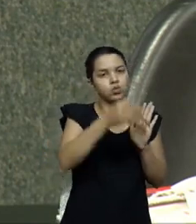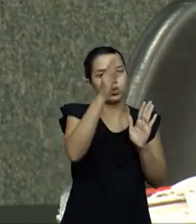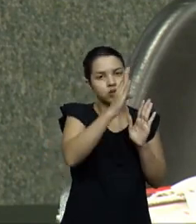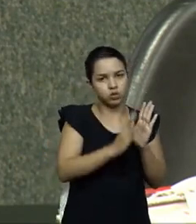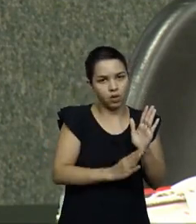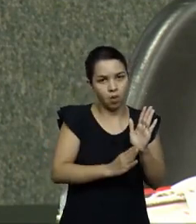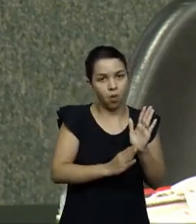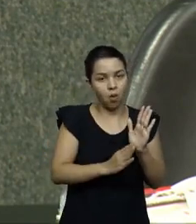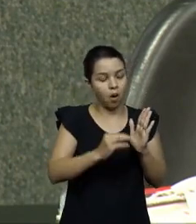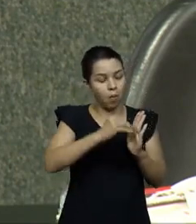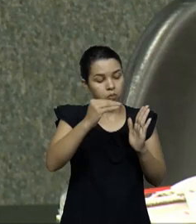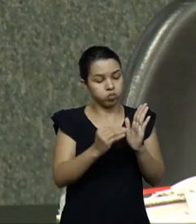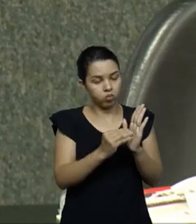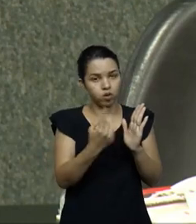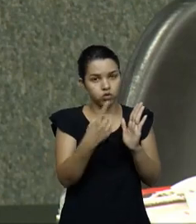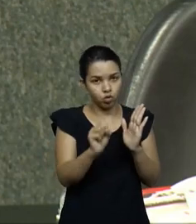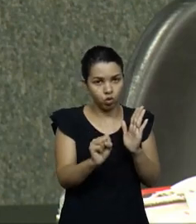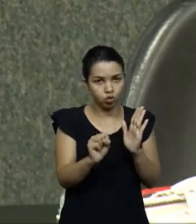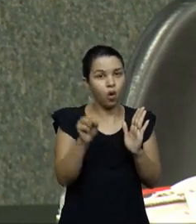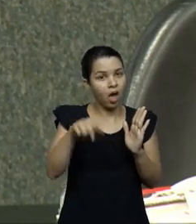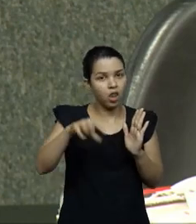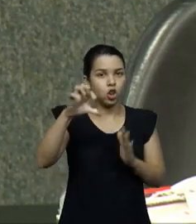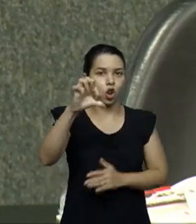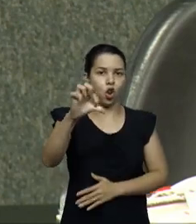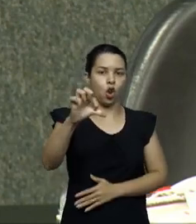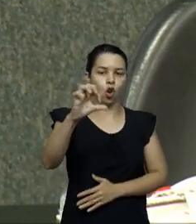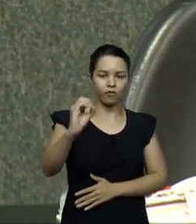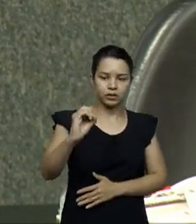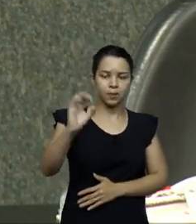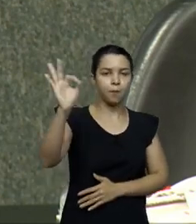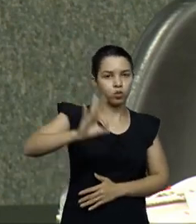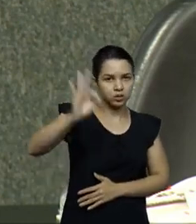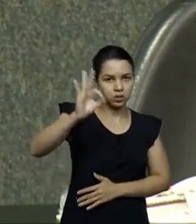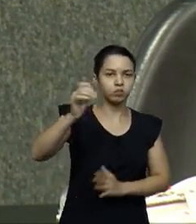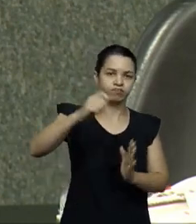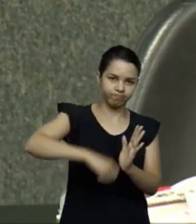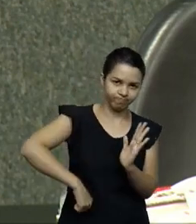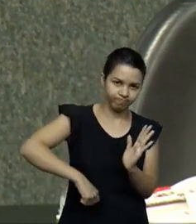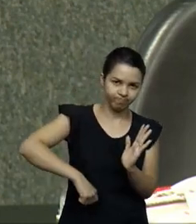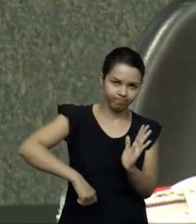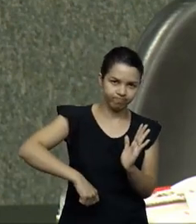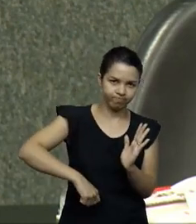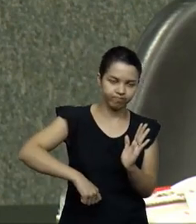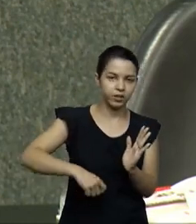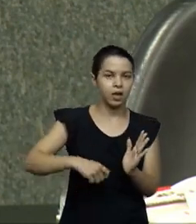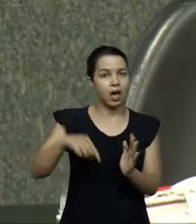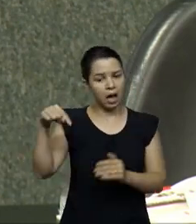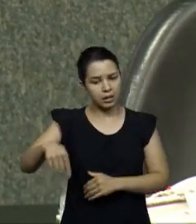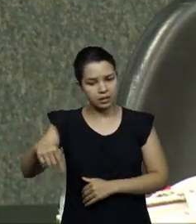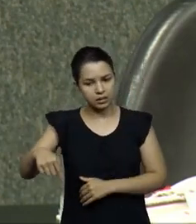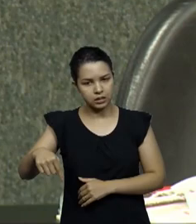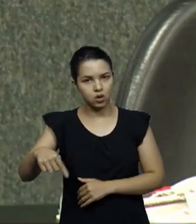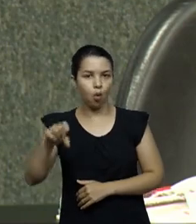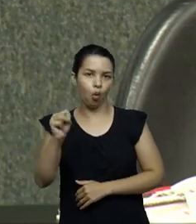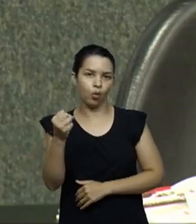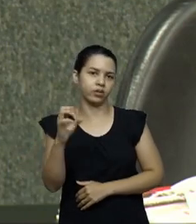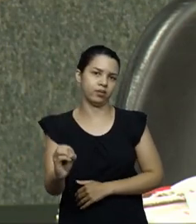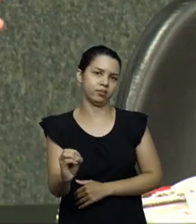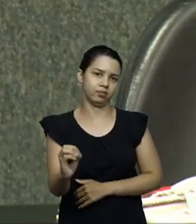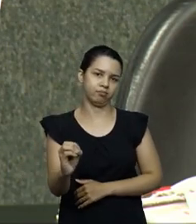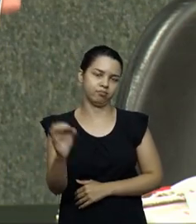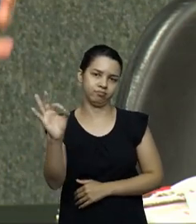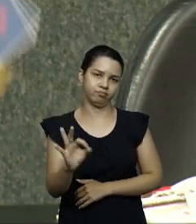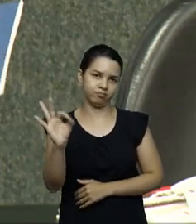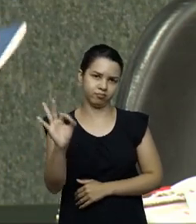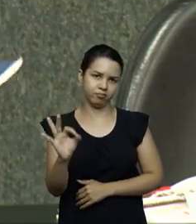18 é 90 porcento a questão do concurso público deputada e aqui 80 Então como que nós